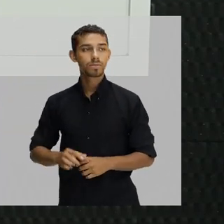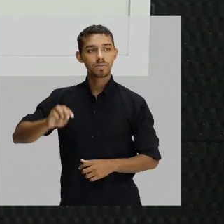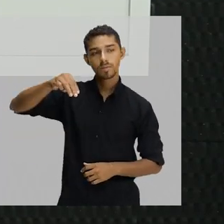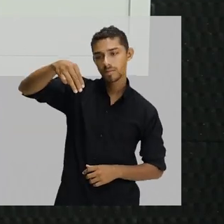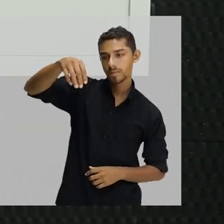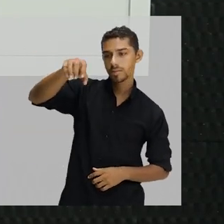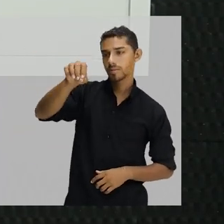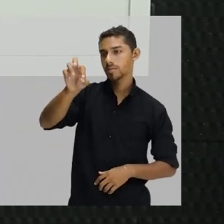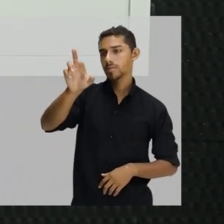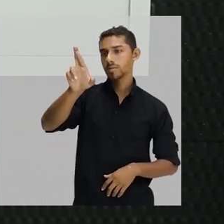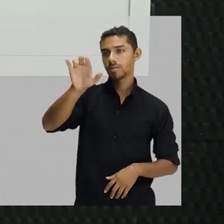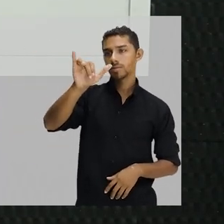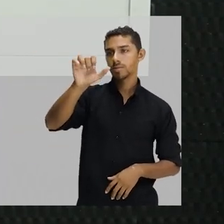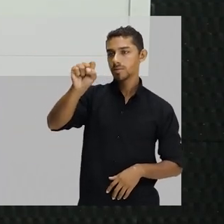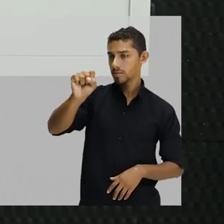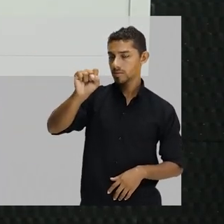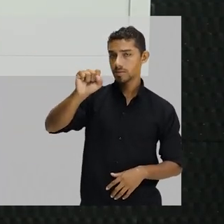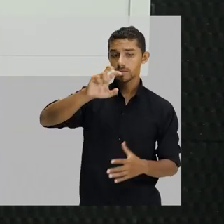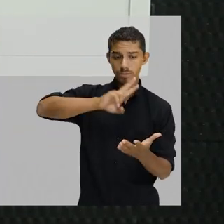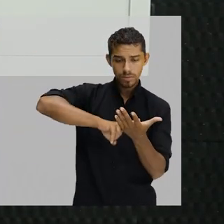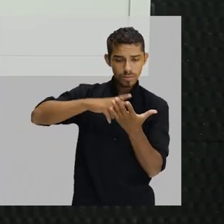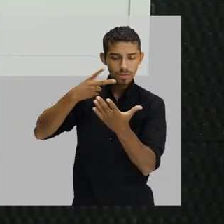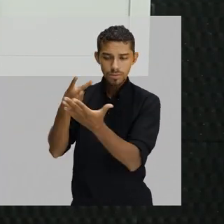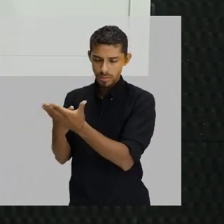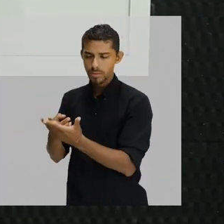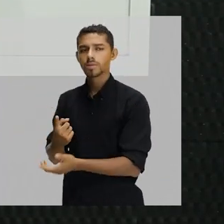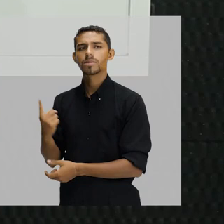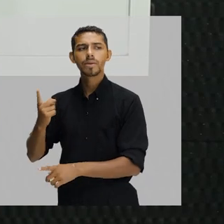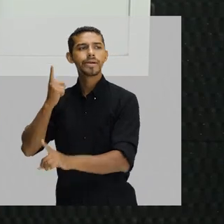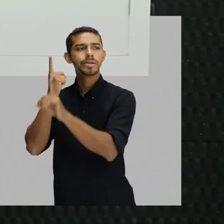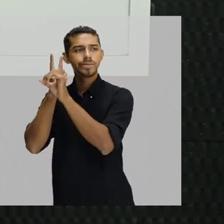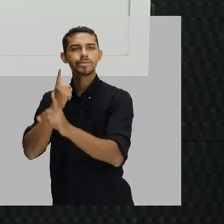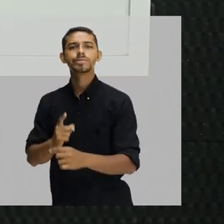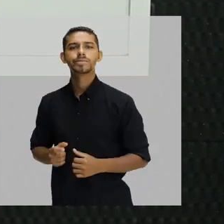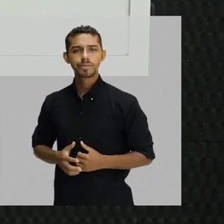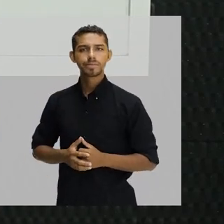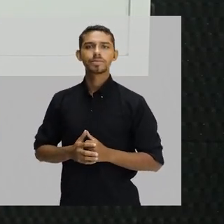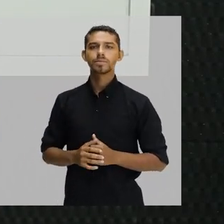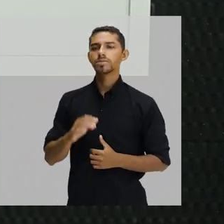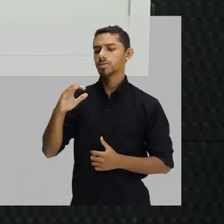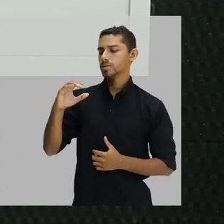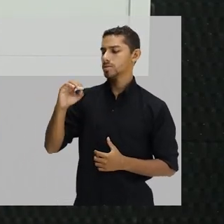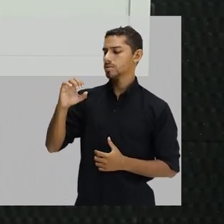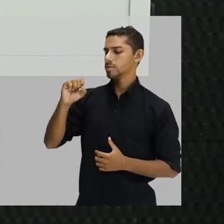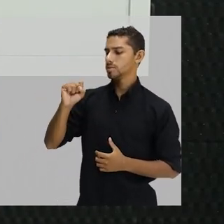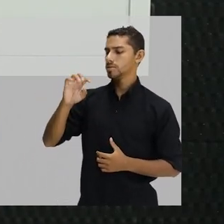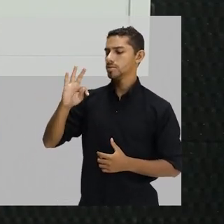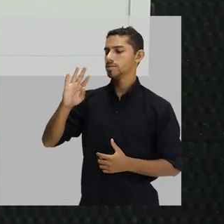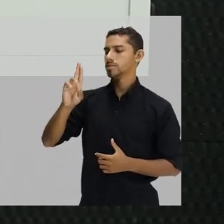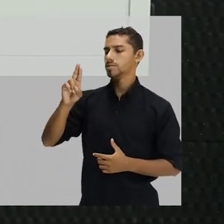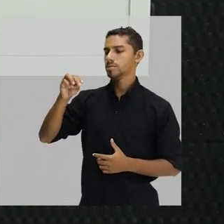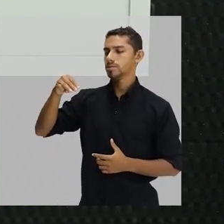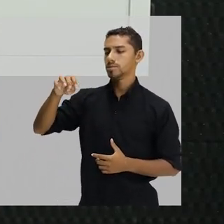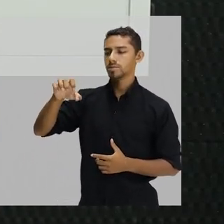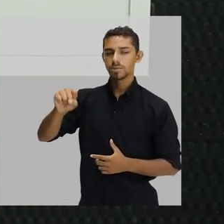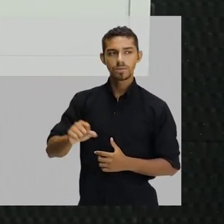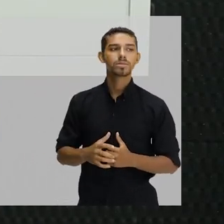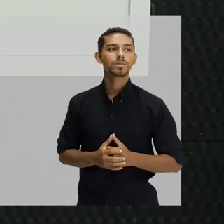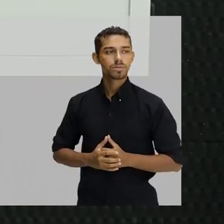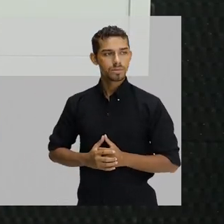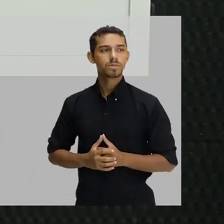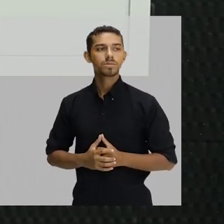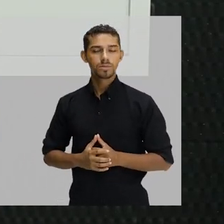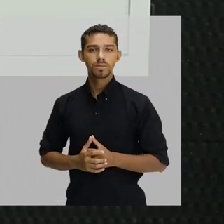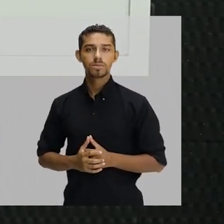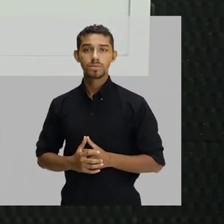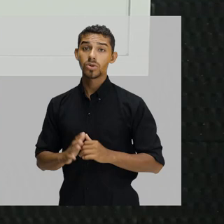Aí, olha só, quando você vai traduzir a palavra mores, você também tem a mesma tradução, costumes. Certo? Olha só. Costumes.